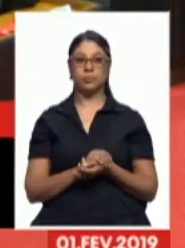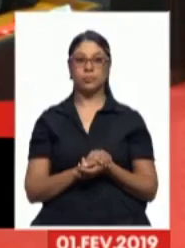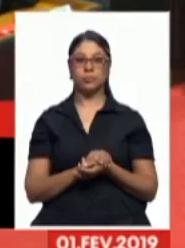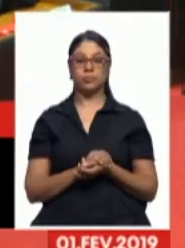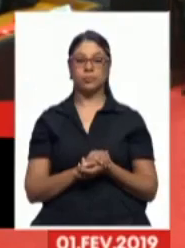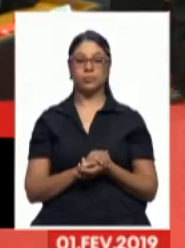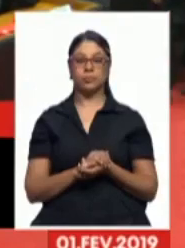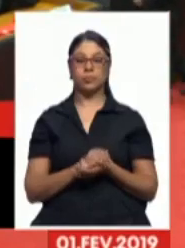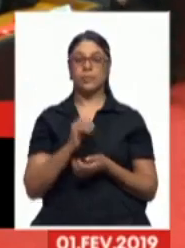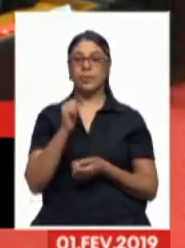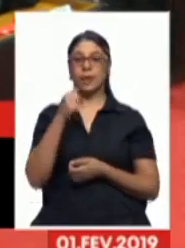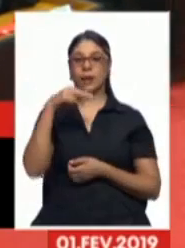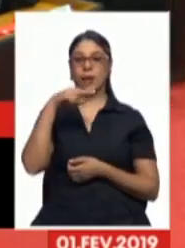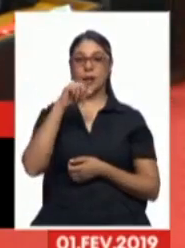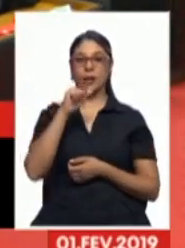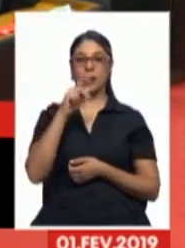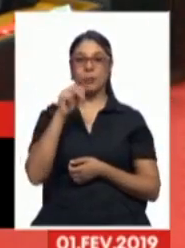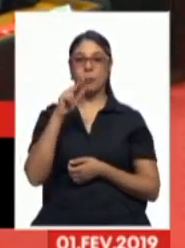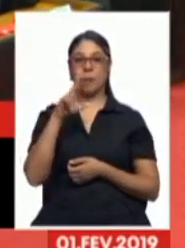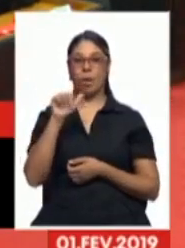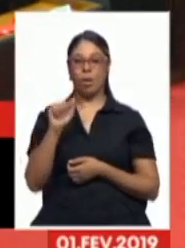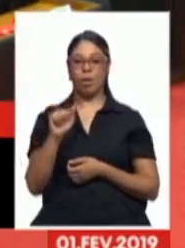Ana Paula Siqueira.